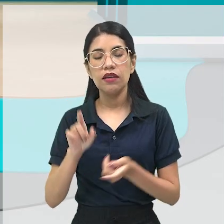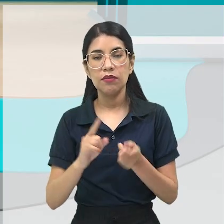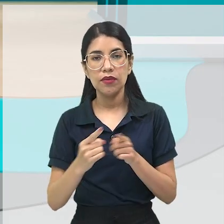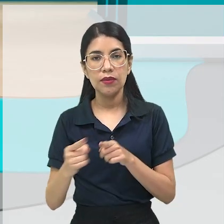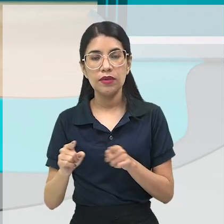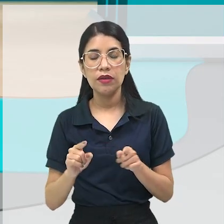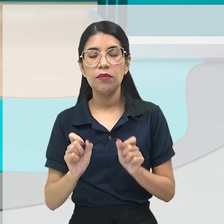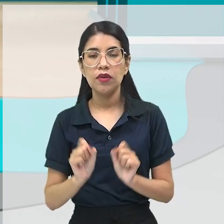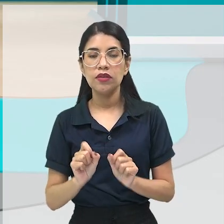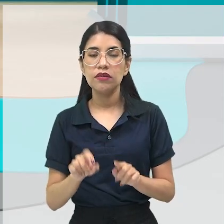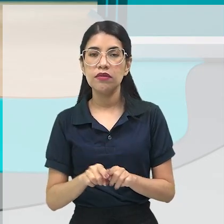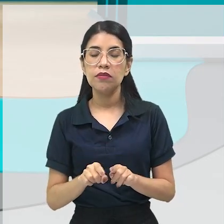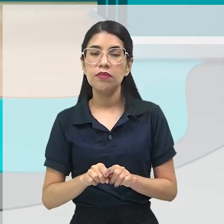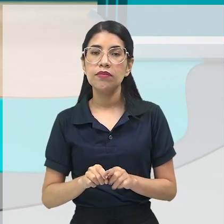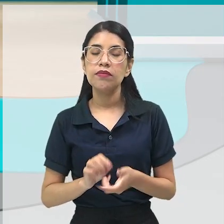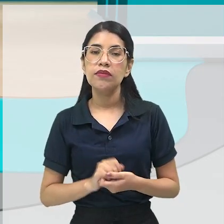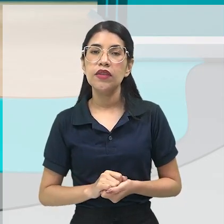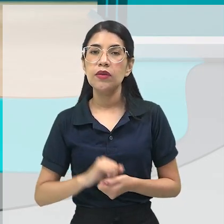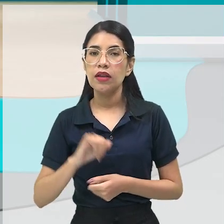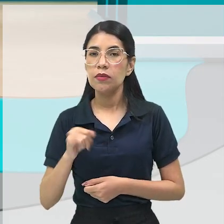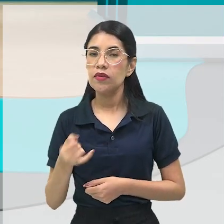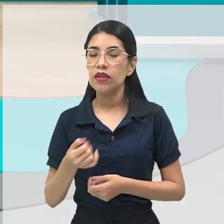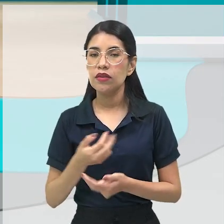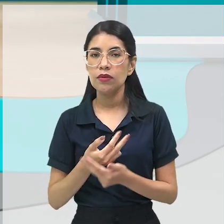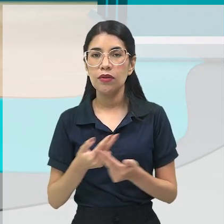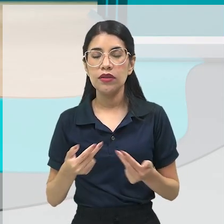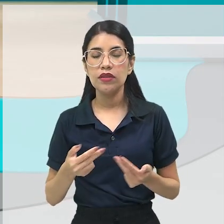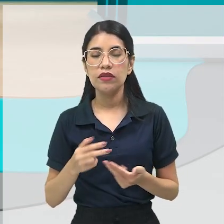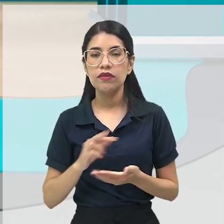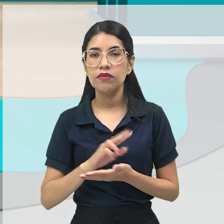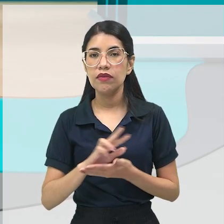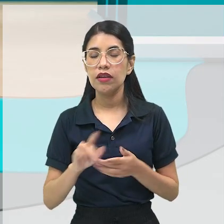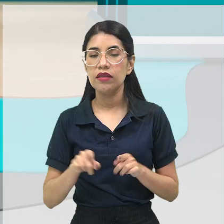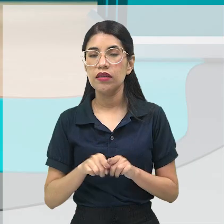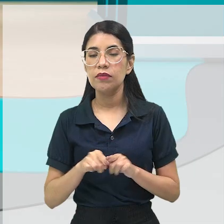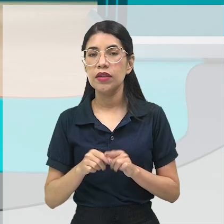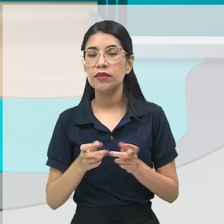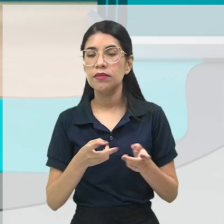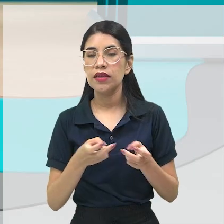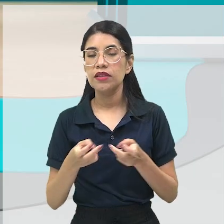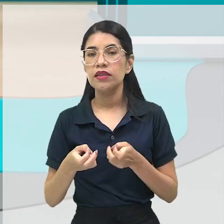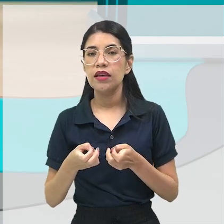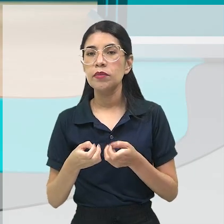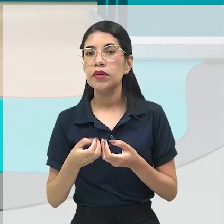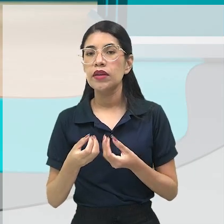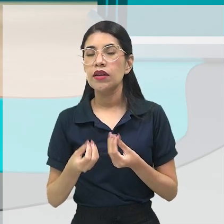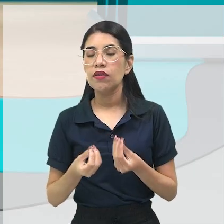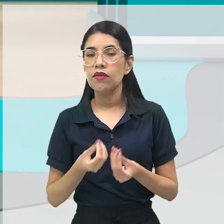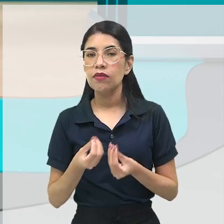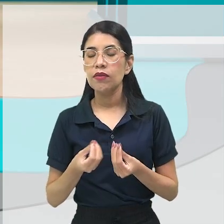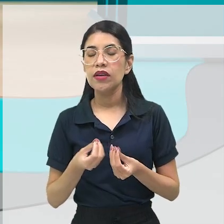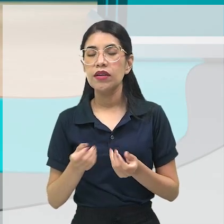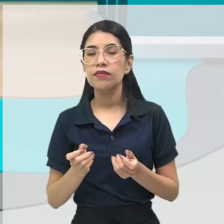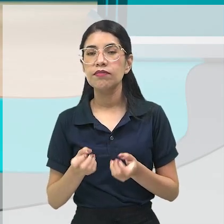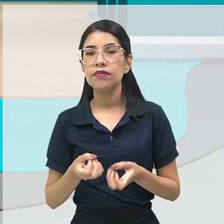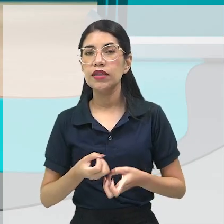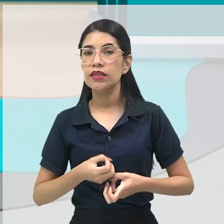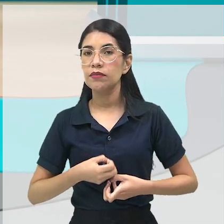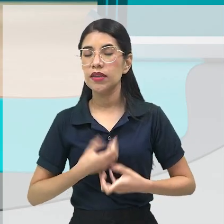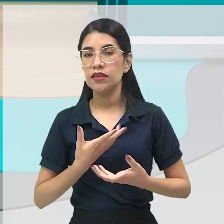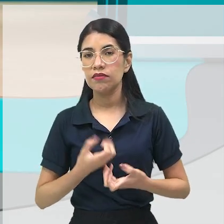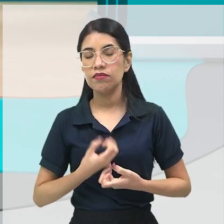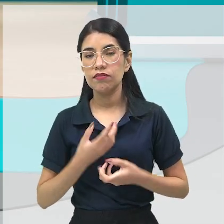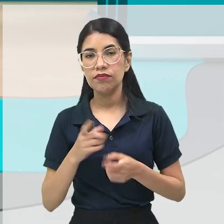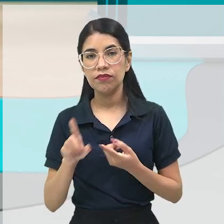música. Então ela explora muita coisa. E nós vamos perceber a riqueza de se expressar através da